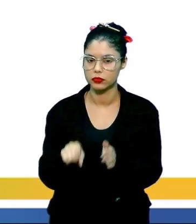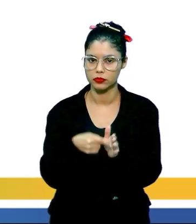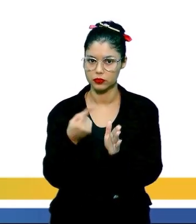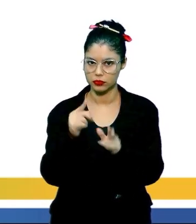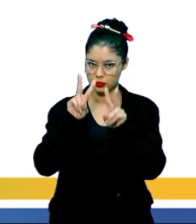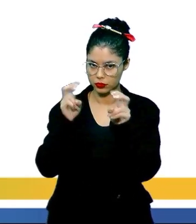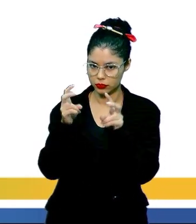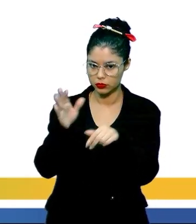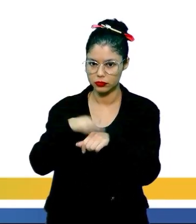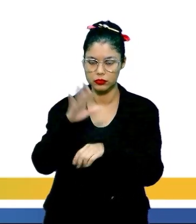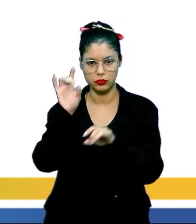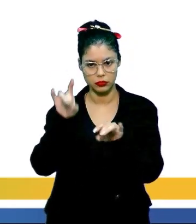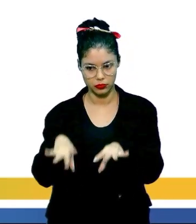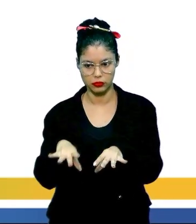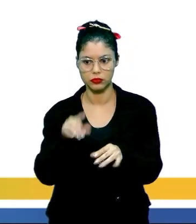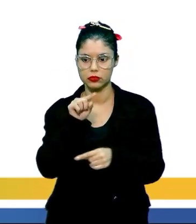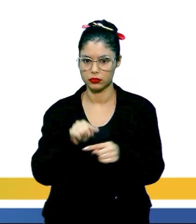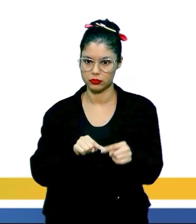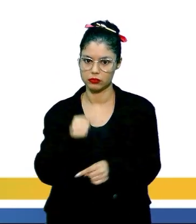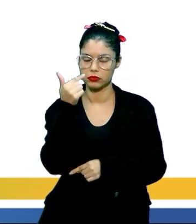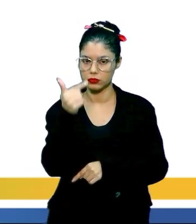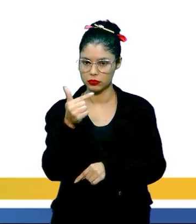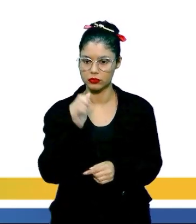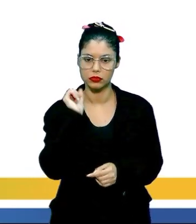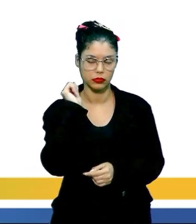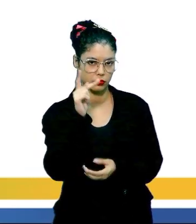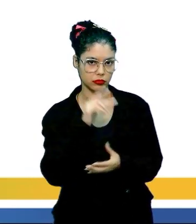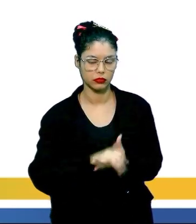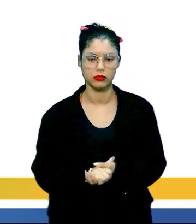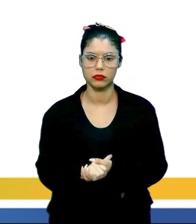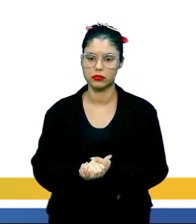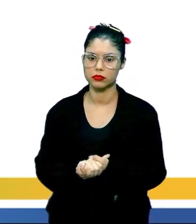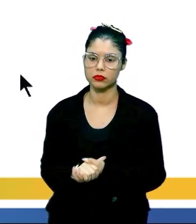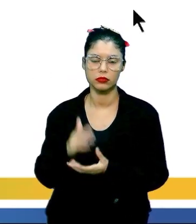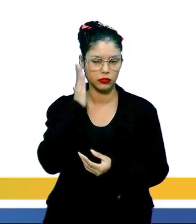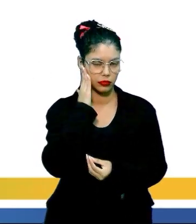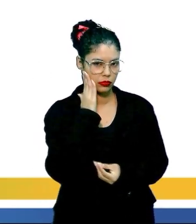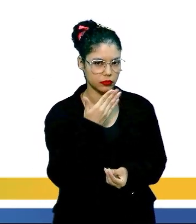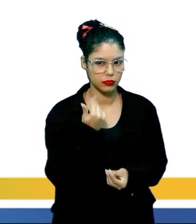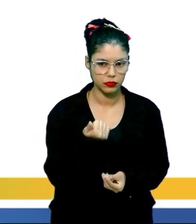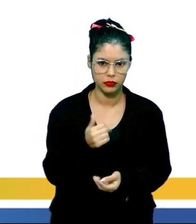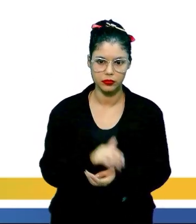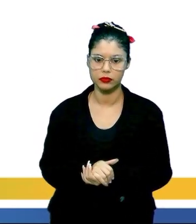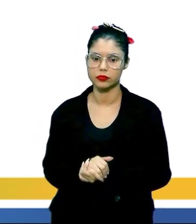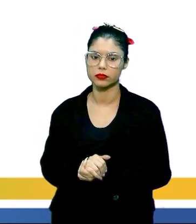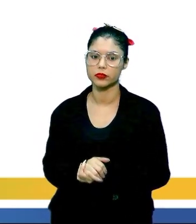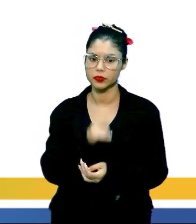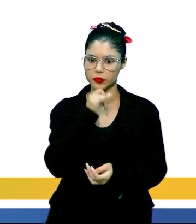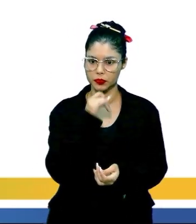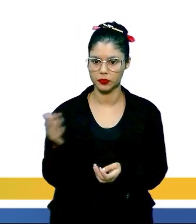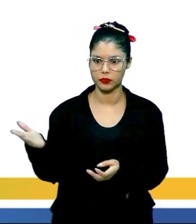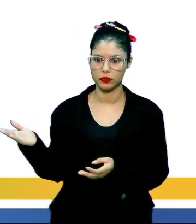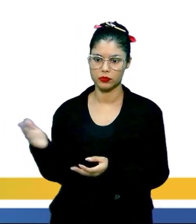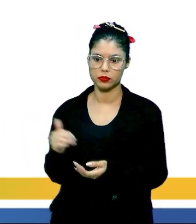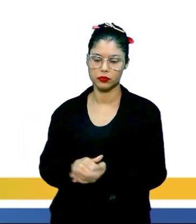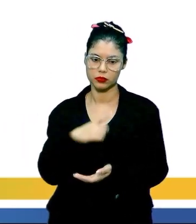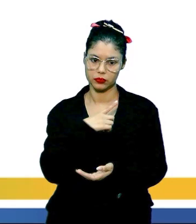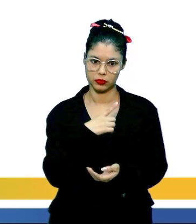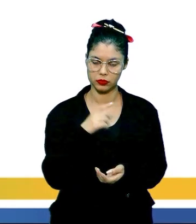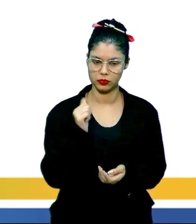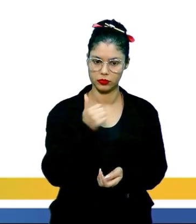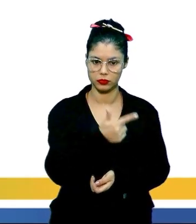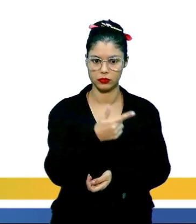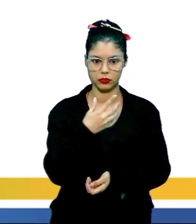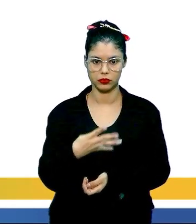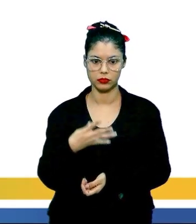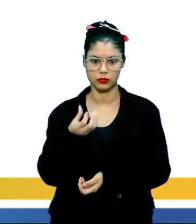primeiro termo mais o último e dividir por 2, tá ok? Vamos entender isso aqui? Olha só esse exemplo. Eu tenho a PA